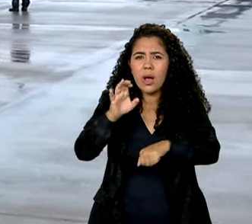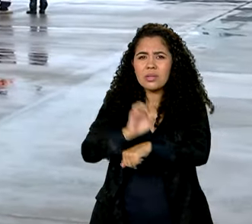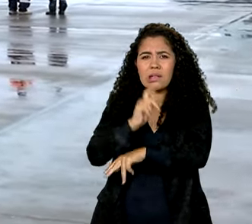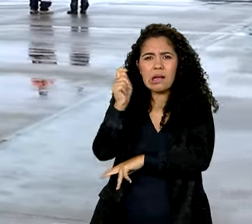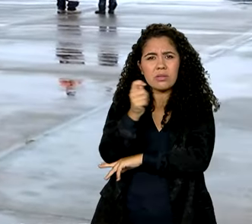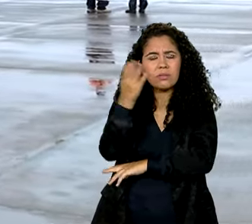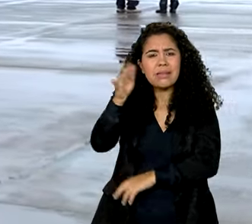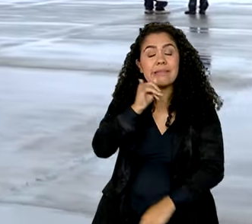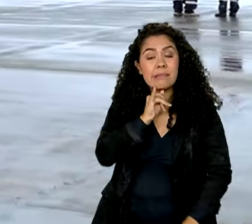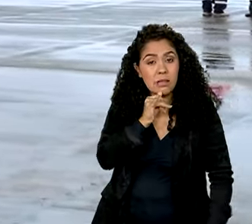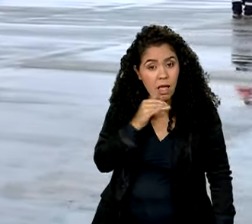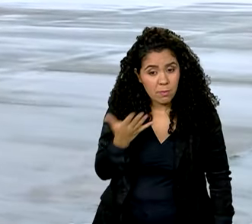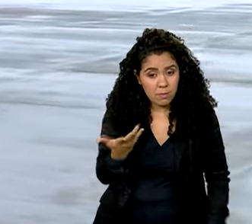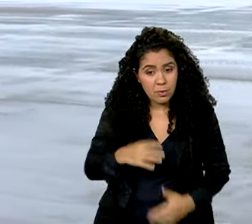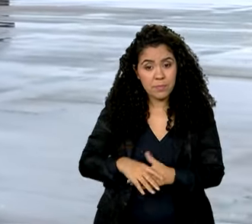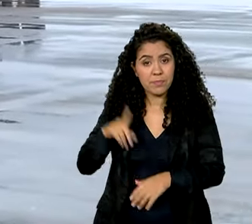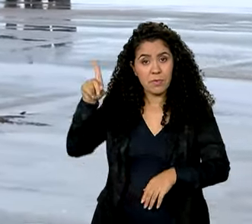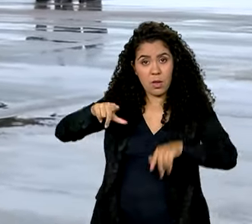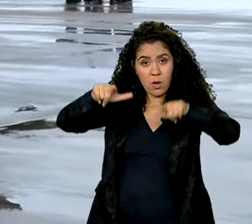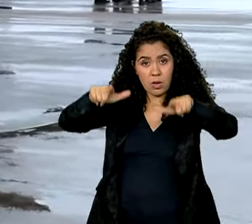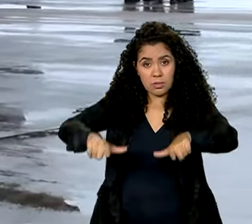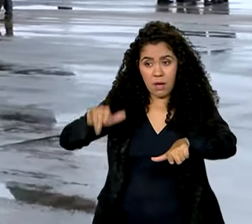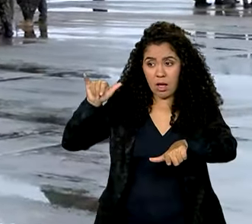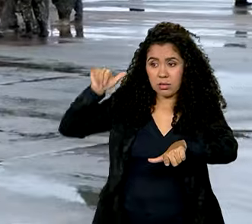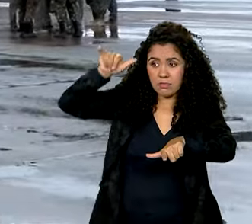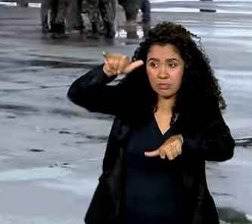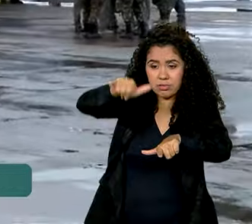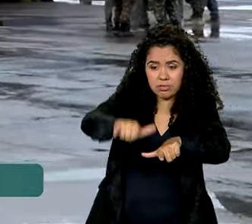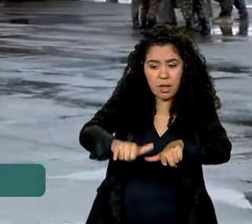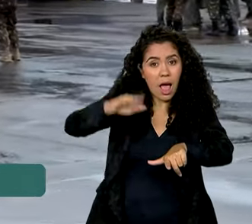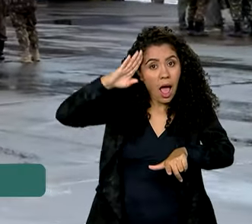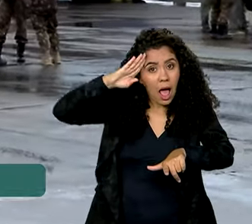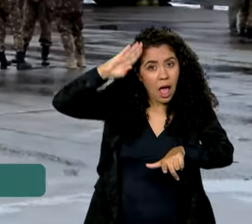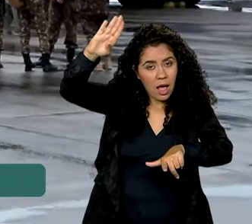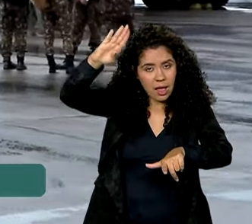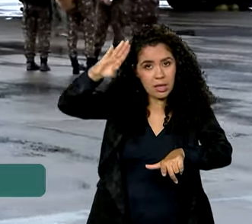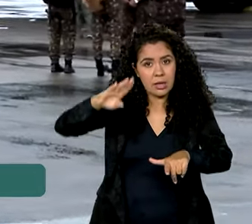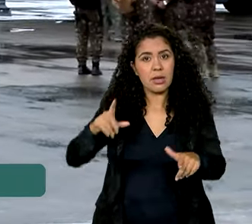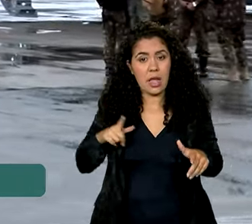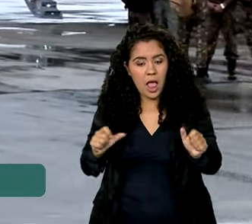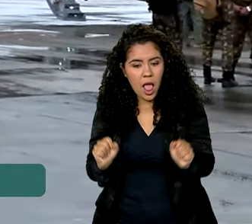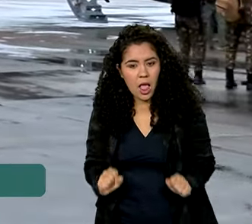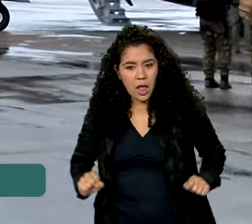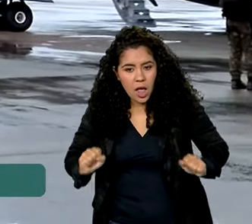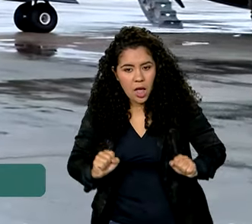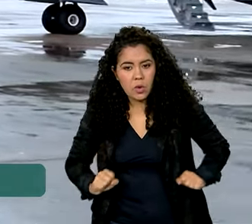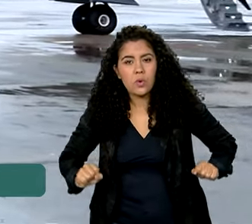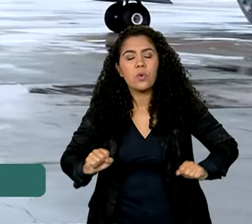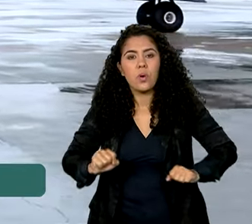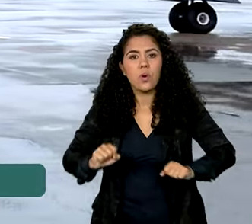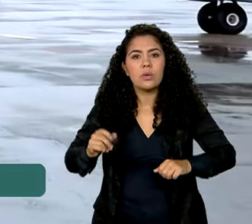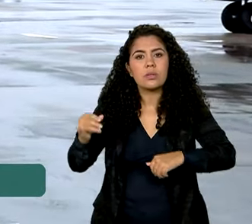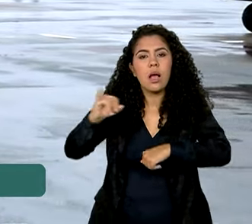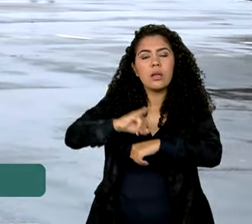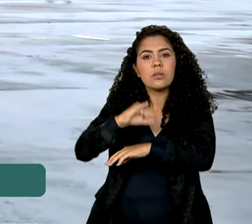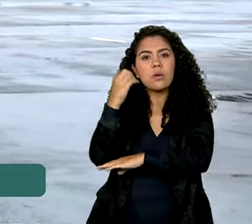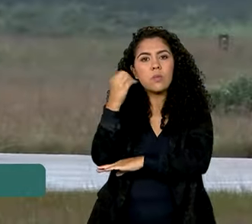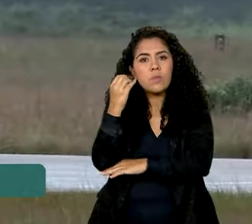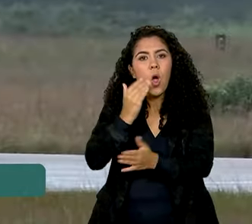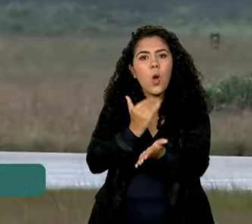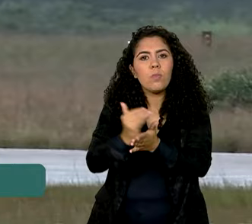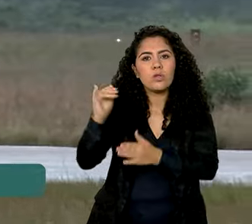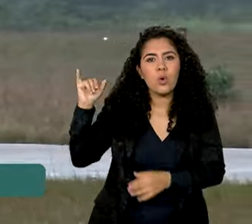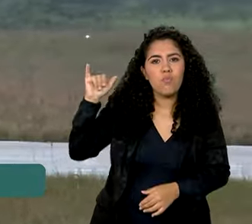um exemplo. A base da Força Aérea em Canoas, na região metropolitana de Porto Alegre, começou a receber voos